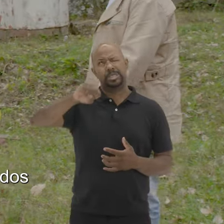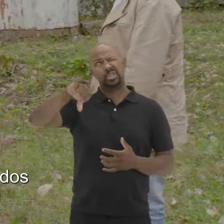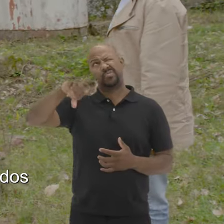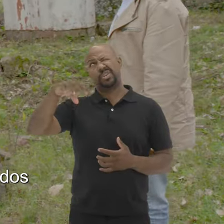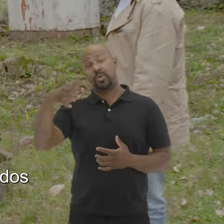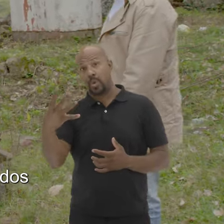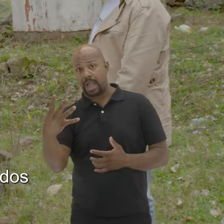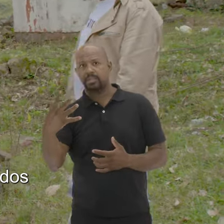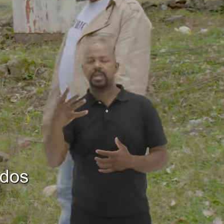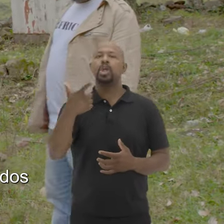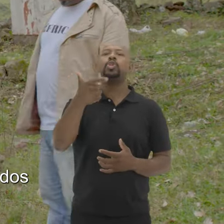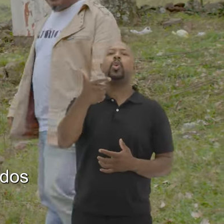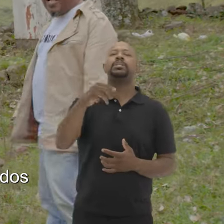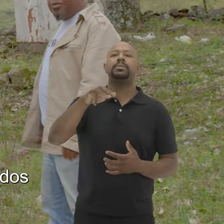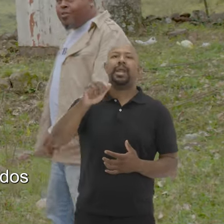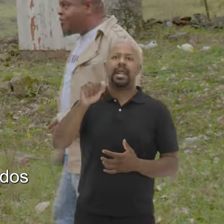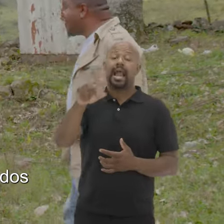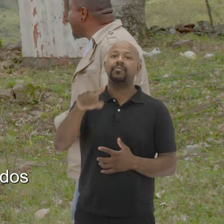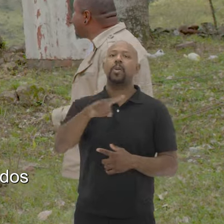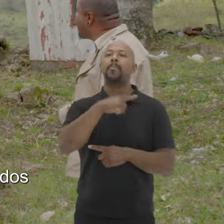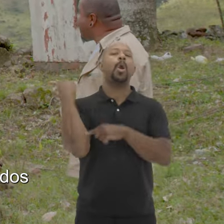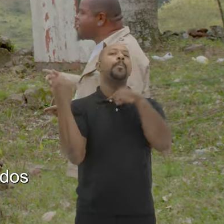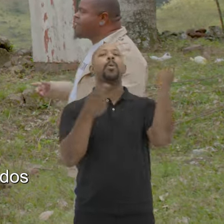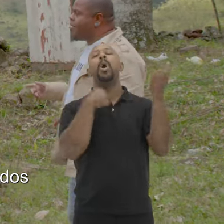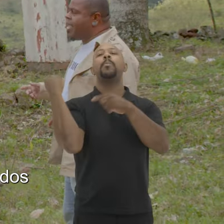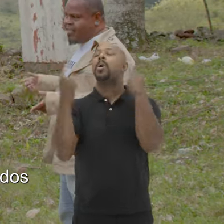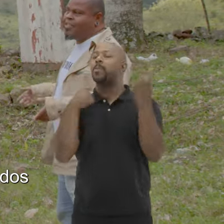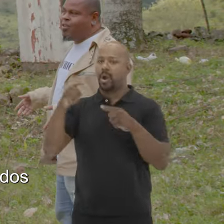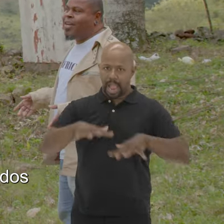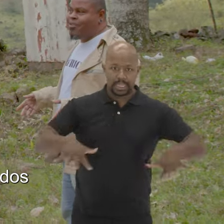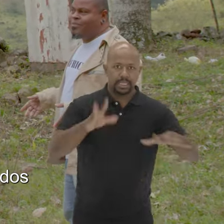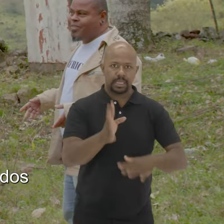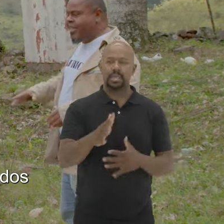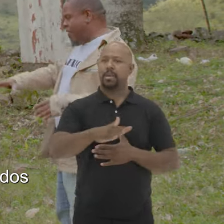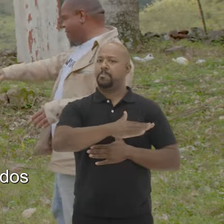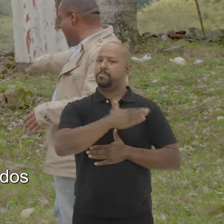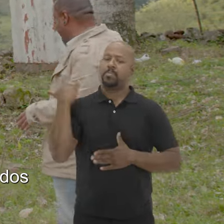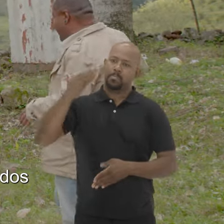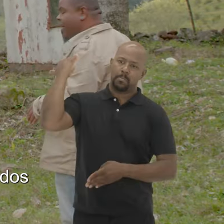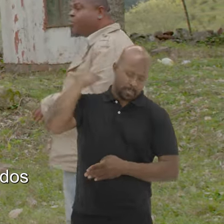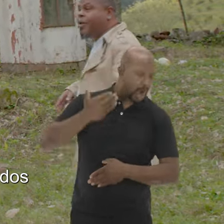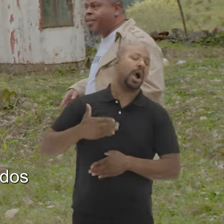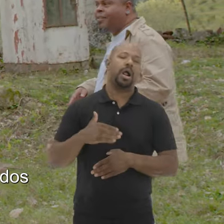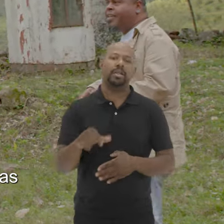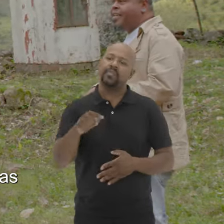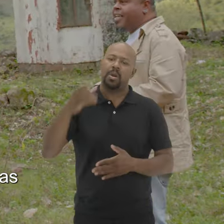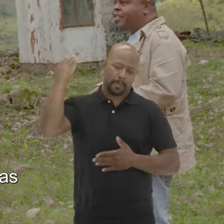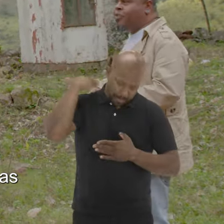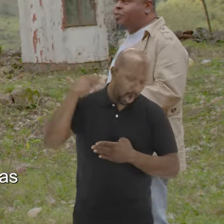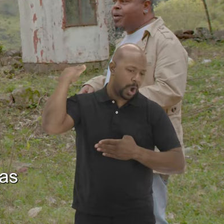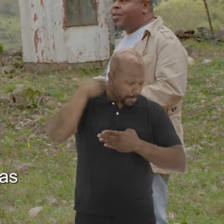1894 12 maragatos foram degolados aqui nesse local né que é o Largo da capoeira